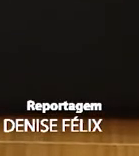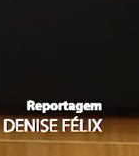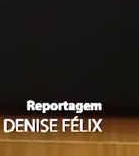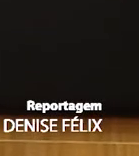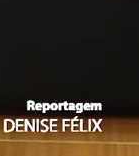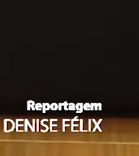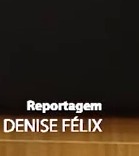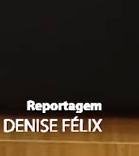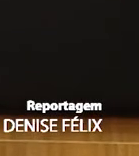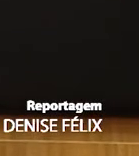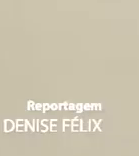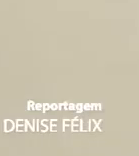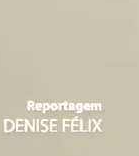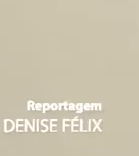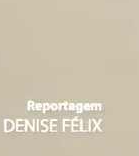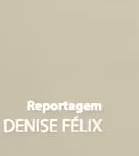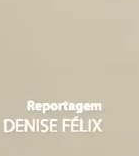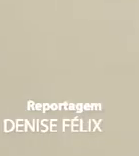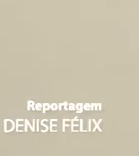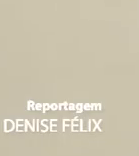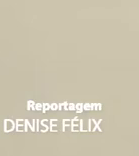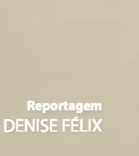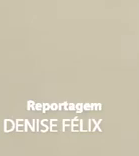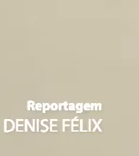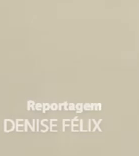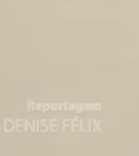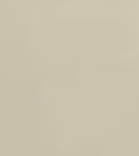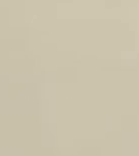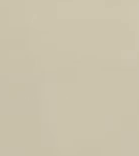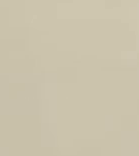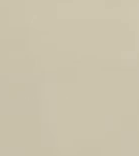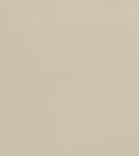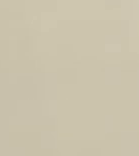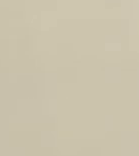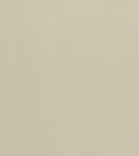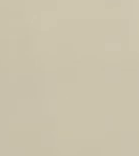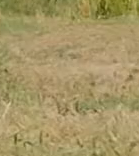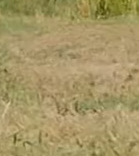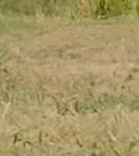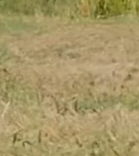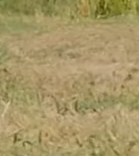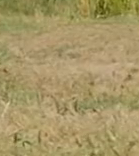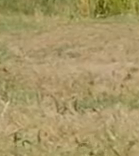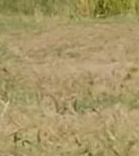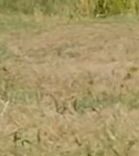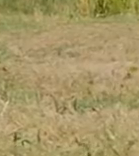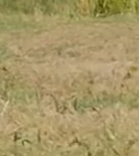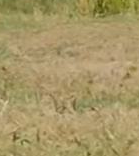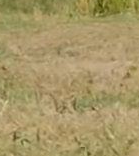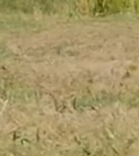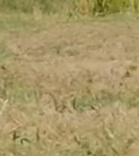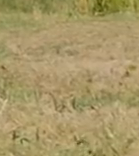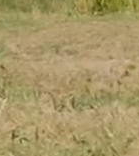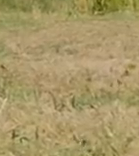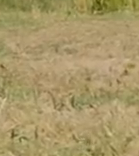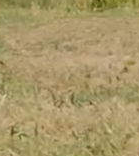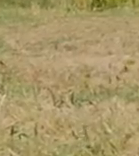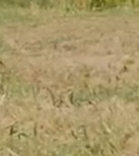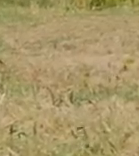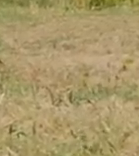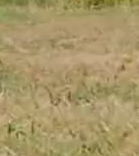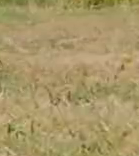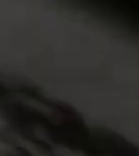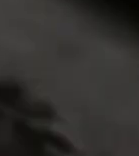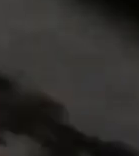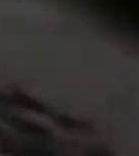para demonstrar sua preocupação com a logística de transporte de grãos em Santa Catarina. O parlamentar afirmou que o Estado deve produzir cerca